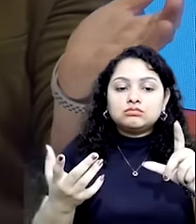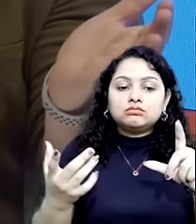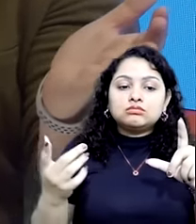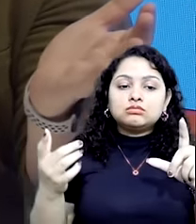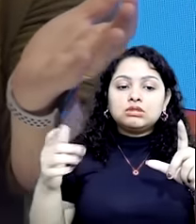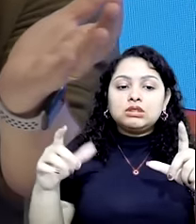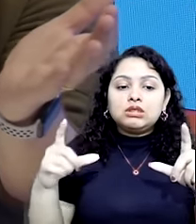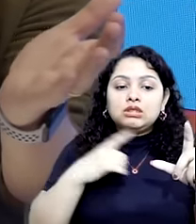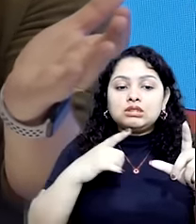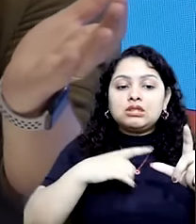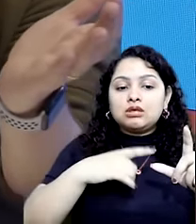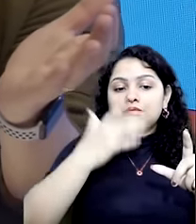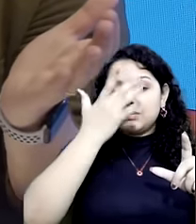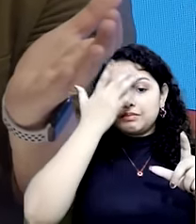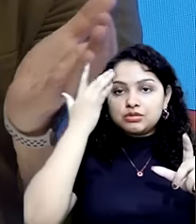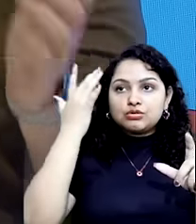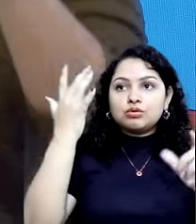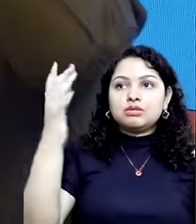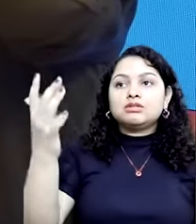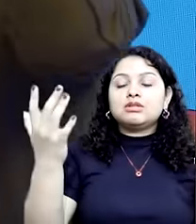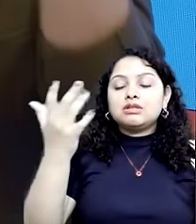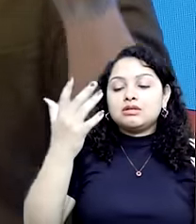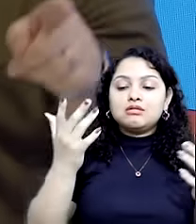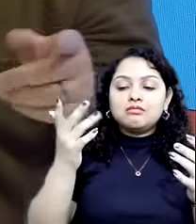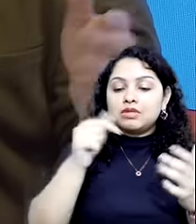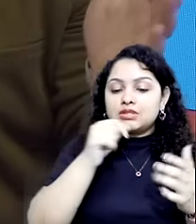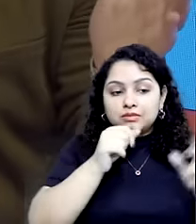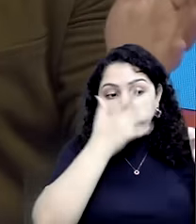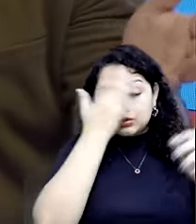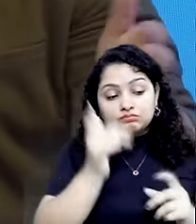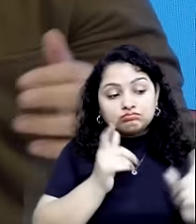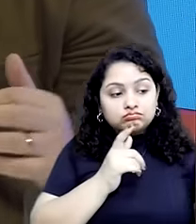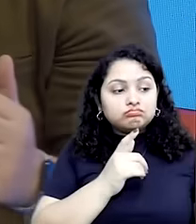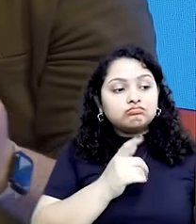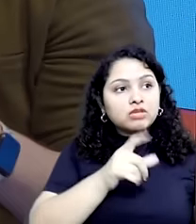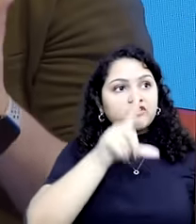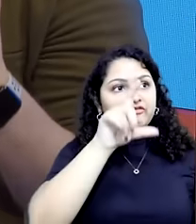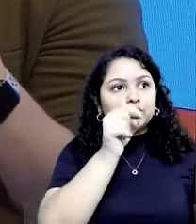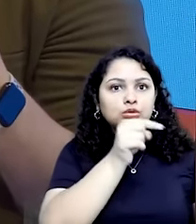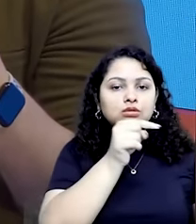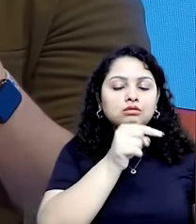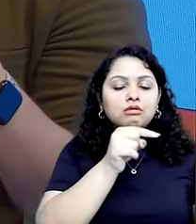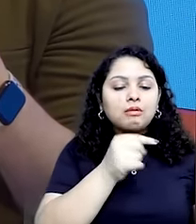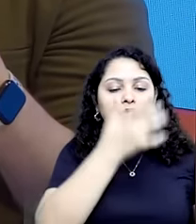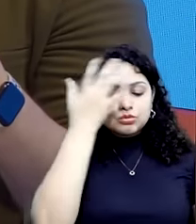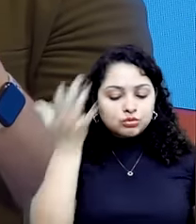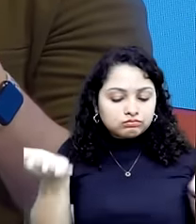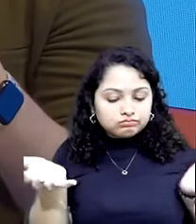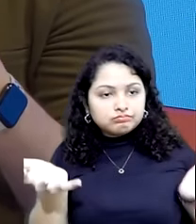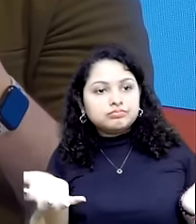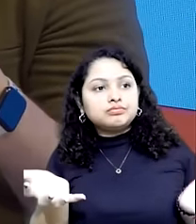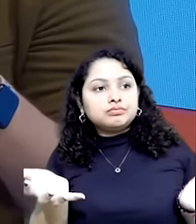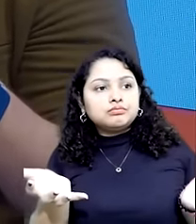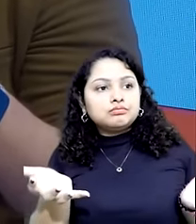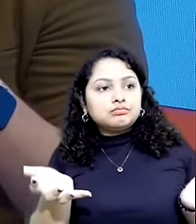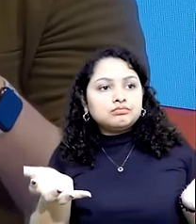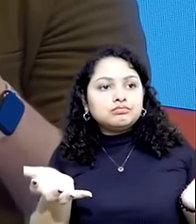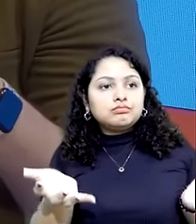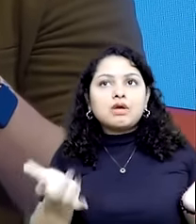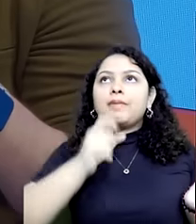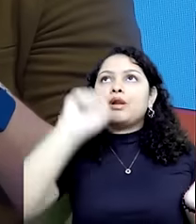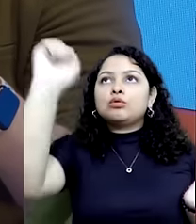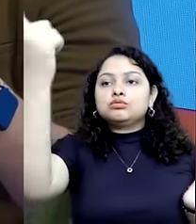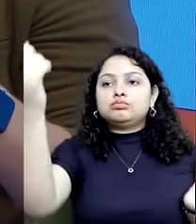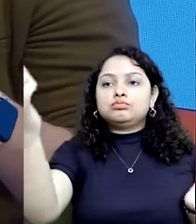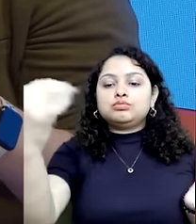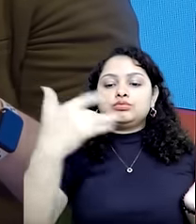painel devolvendo a luz né pode ser circular pode ser retangular aquilo ali A ideia é devolver aquela intensidade